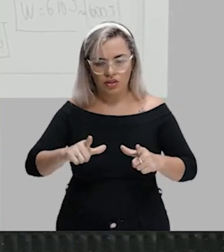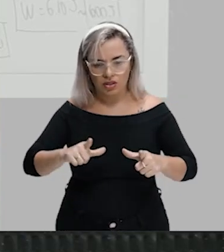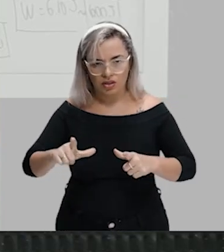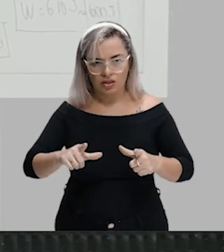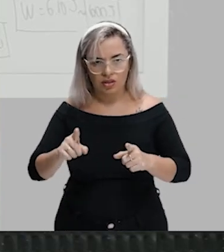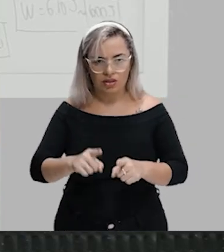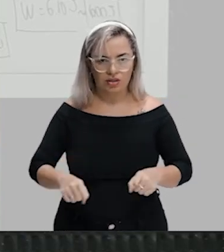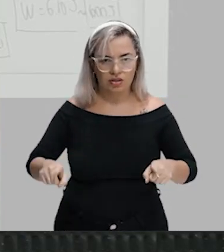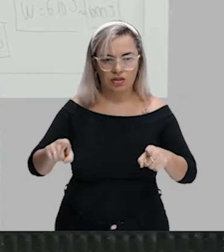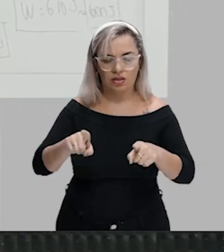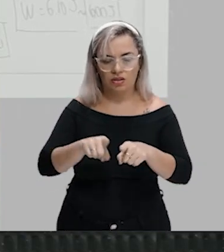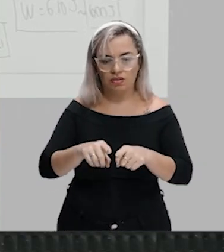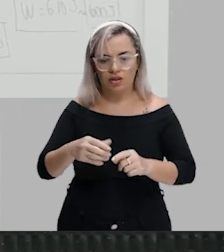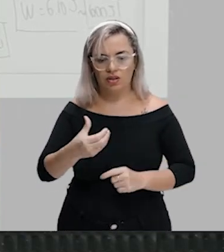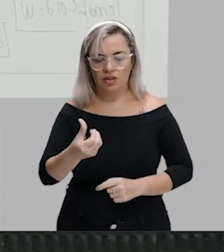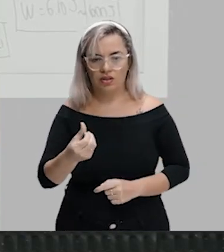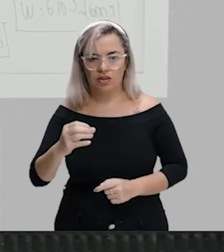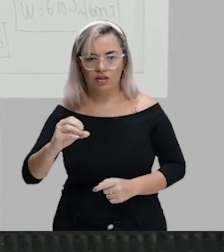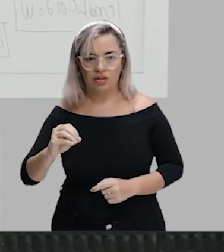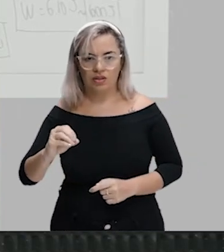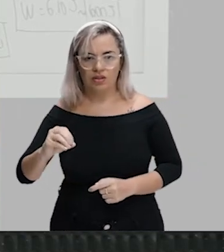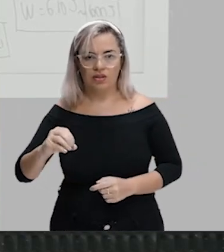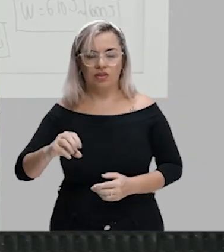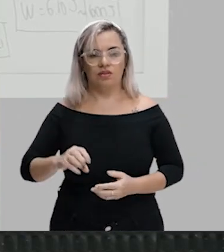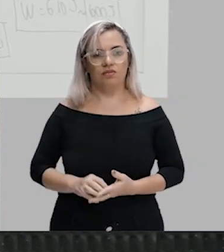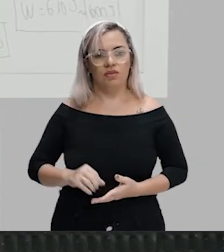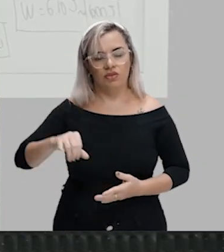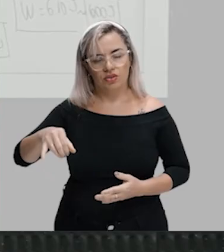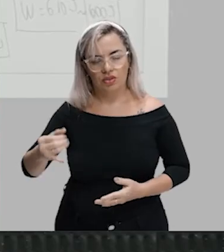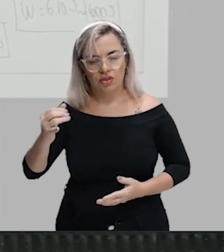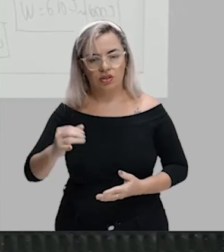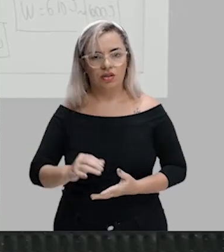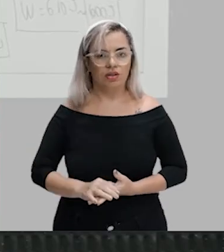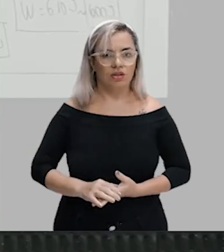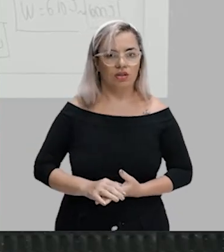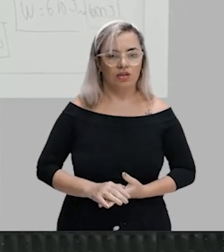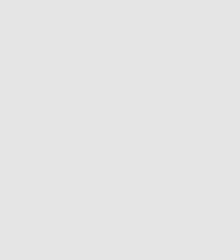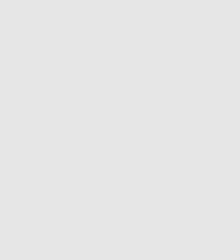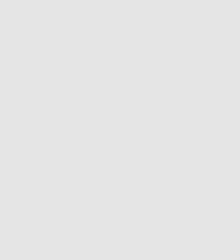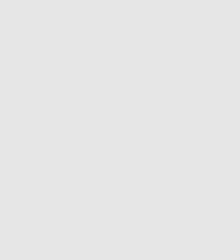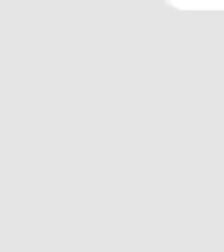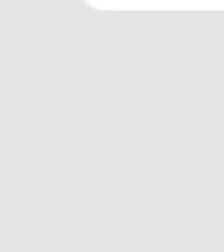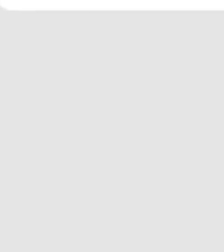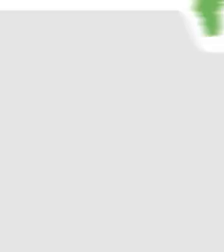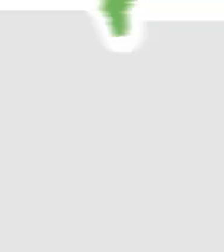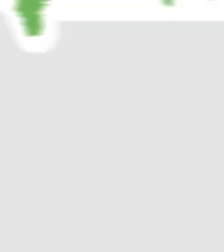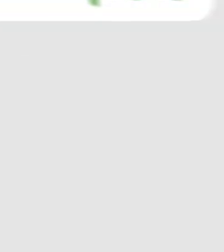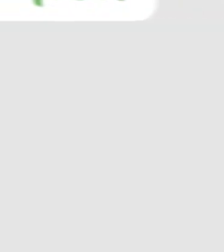aí para você responder o restante de casa. Continuamos na próxima aula, certo? Grande abraço a todos.